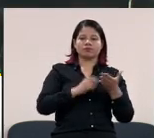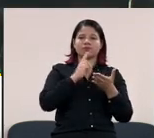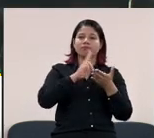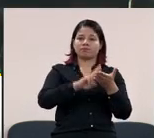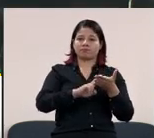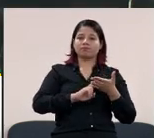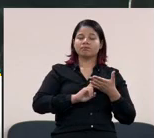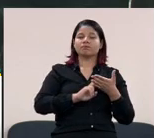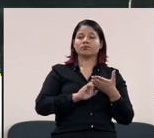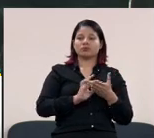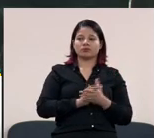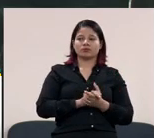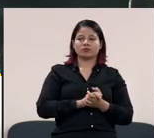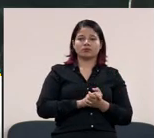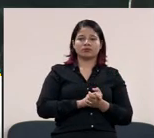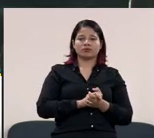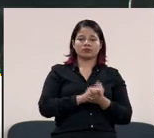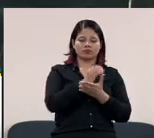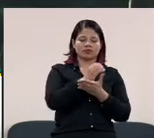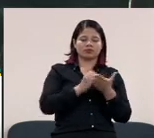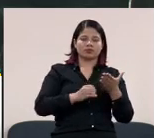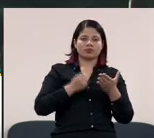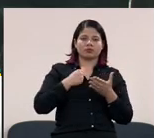recebidos. Ofício